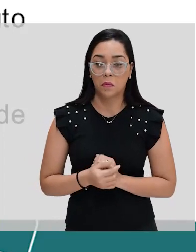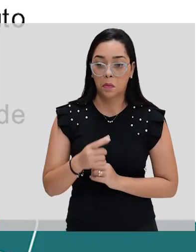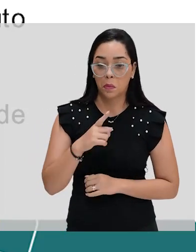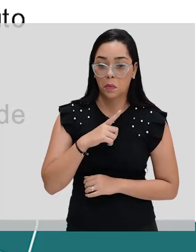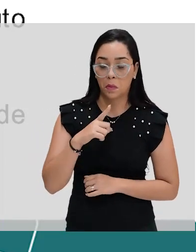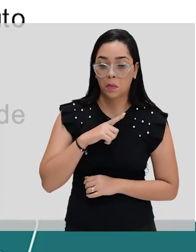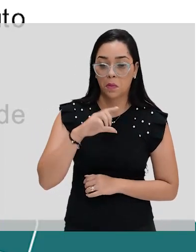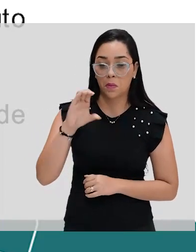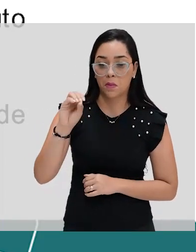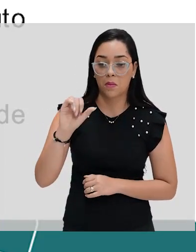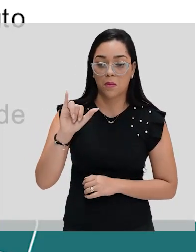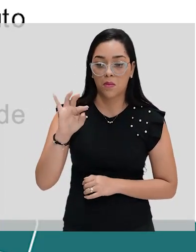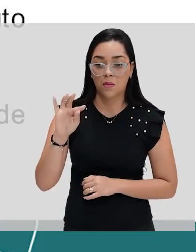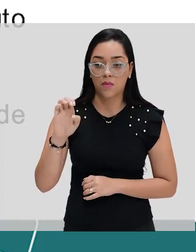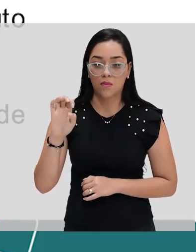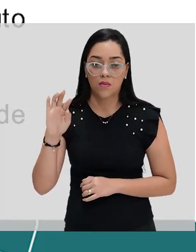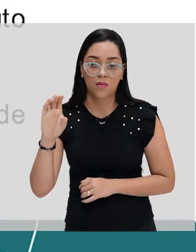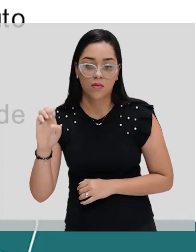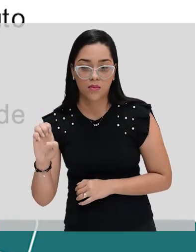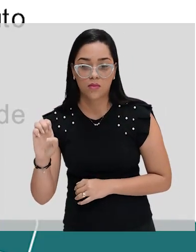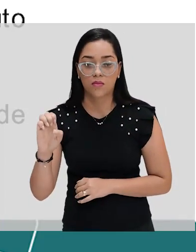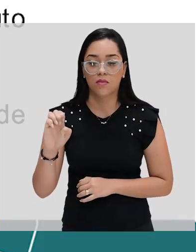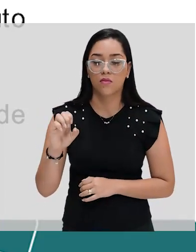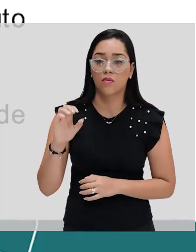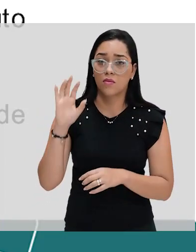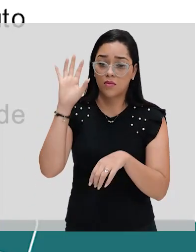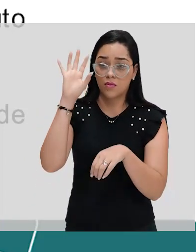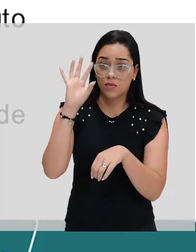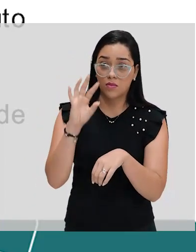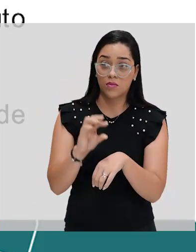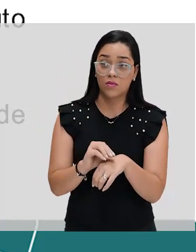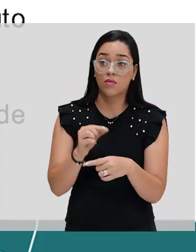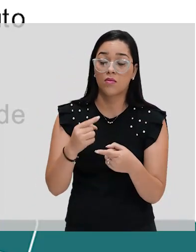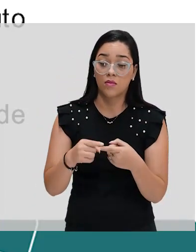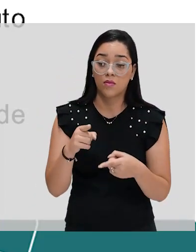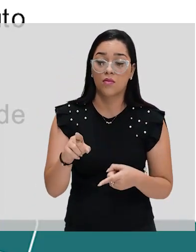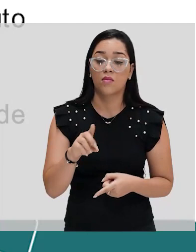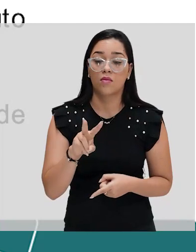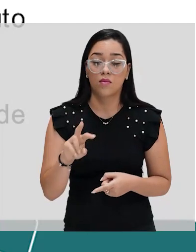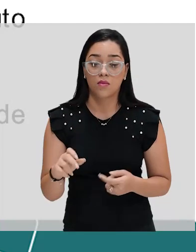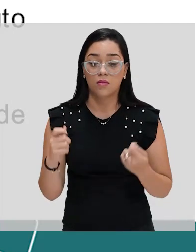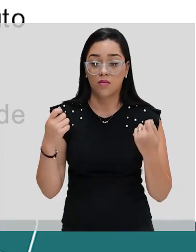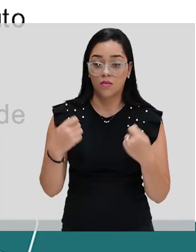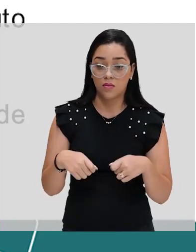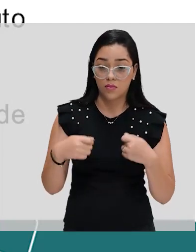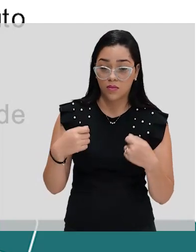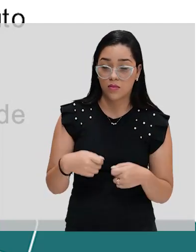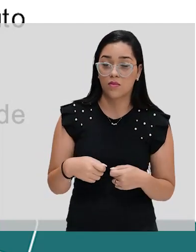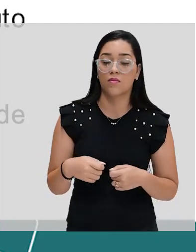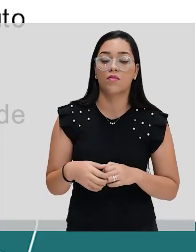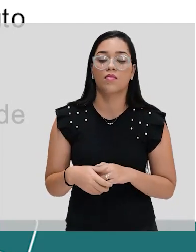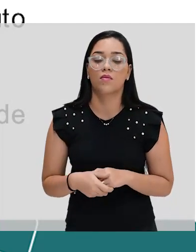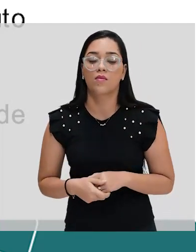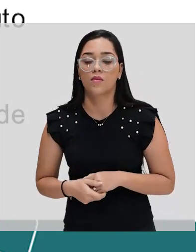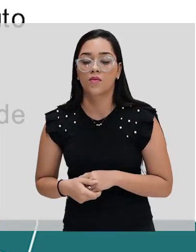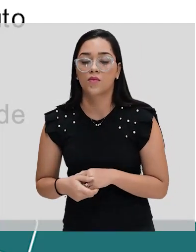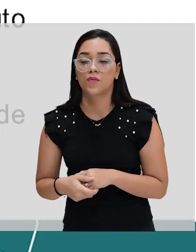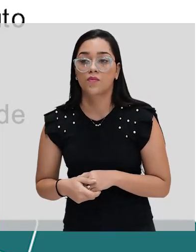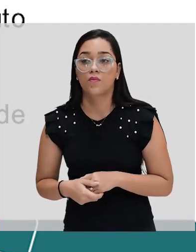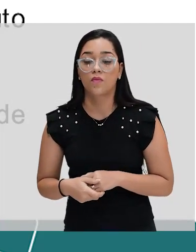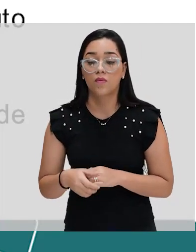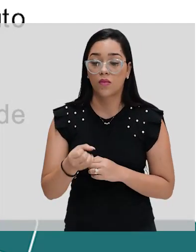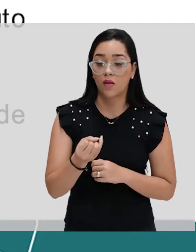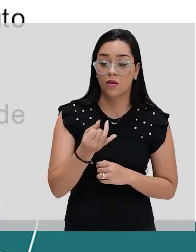Coeficiente de solubilidade, né? Printa a tela, porque você vai precisar desse conceito. É